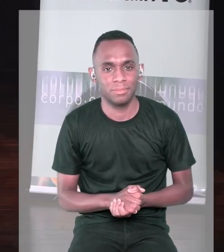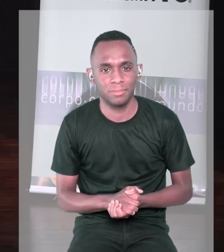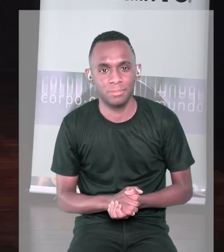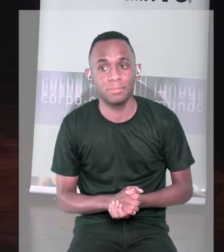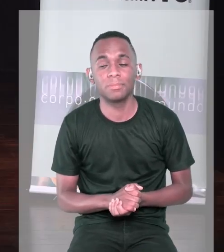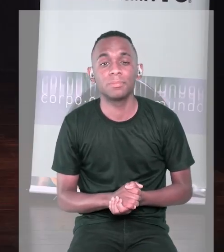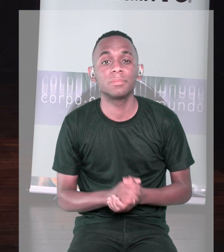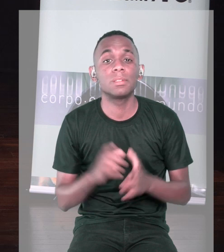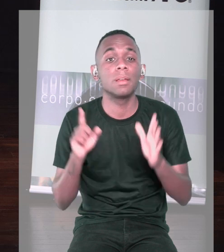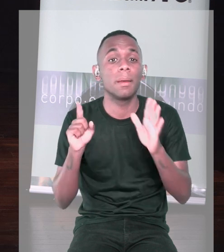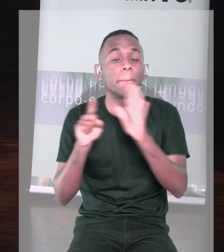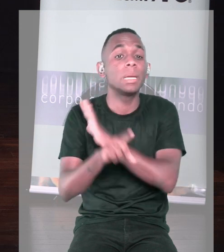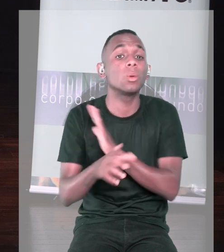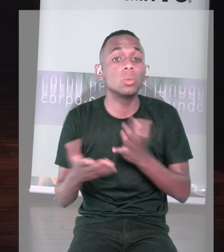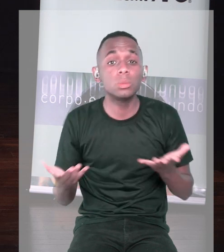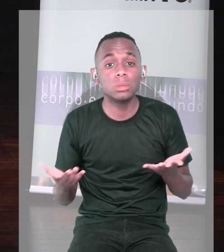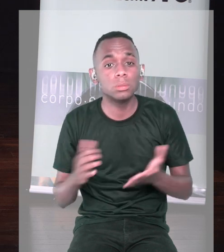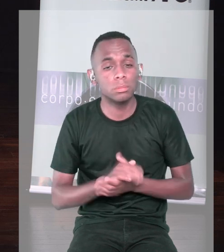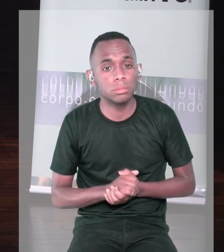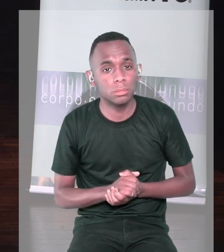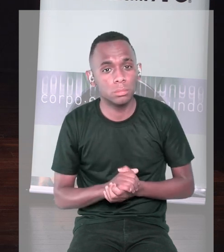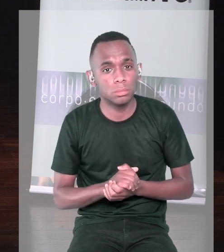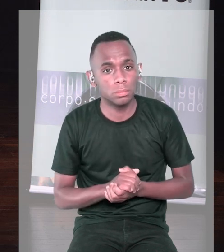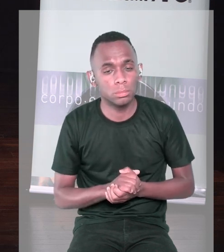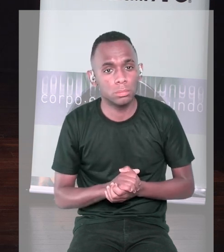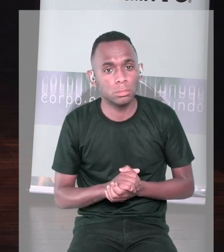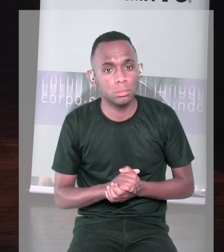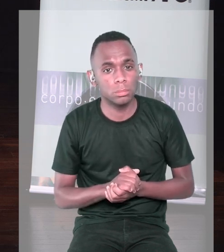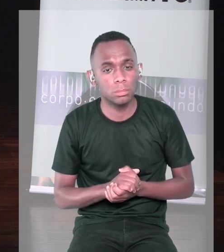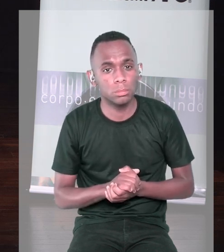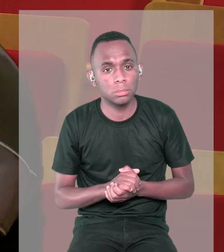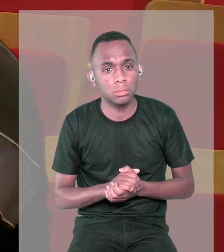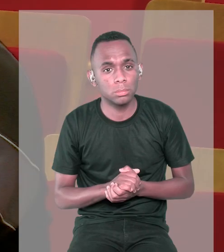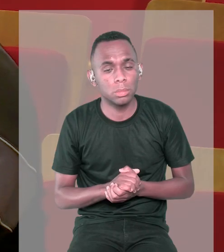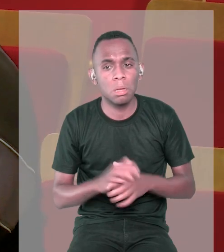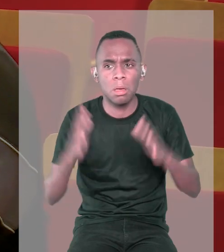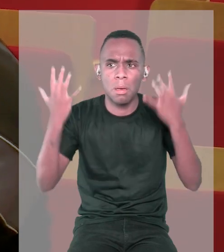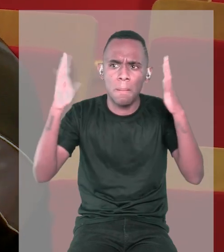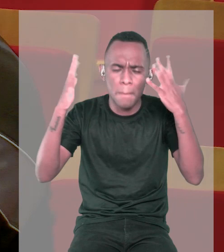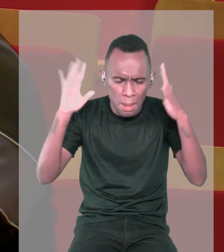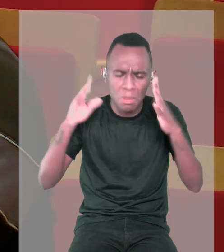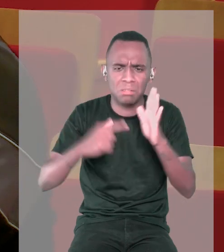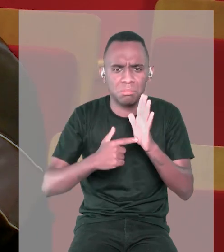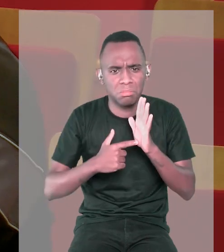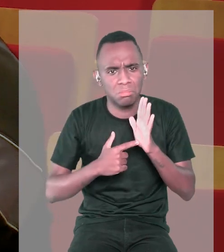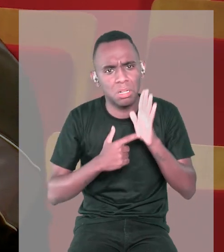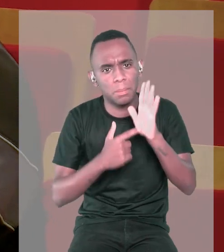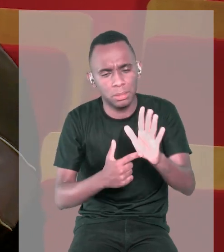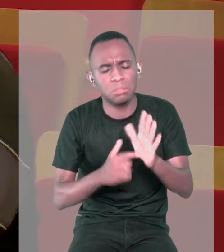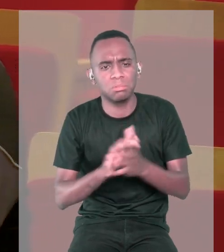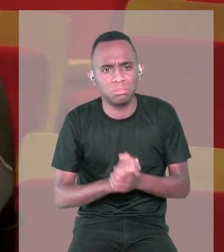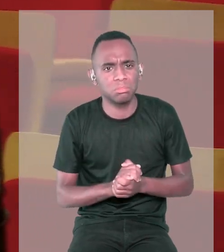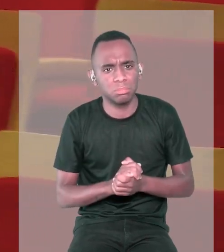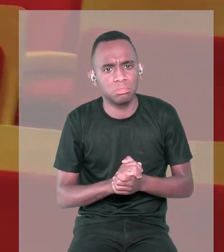Pedro, parabéns pela apresentação. Foi muito viva essa sua apresentação e me empolguei